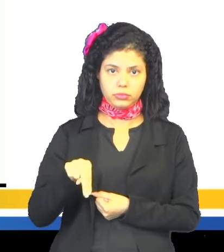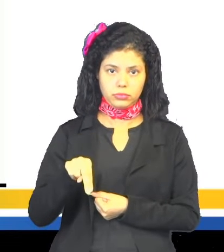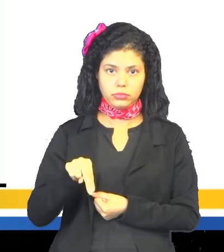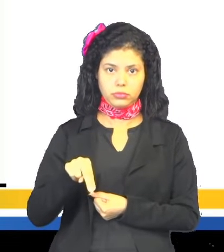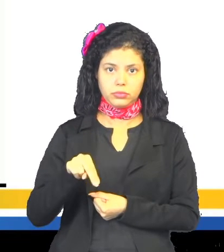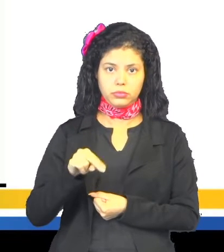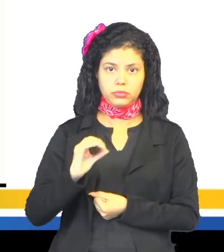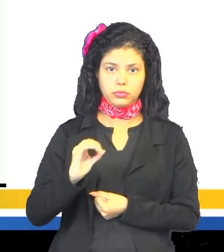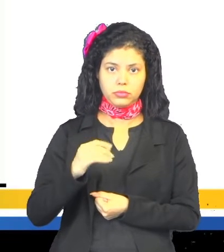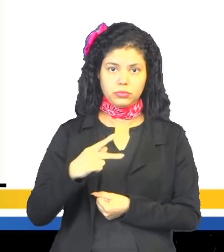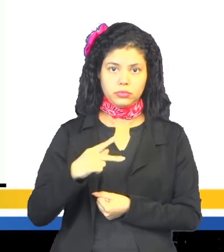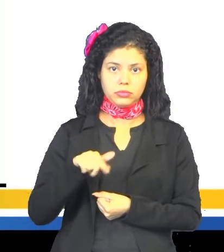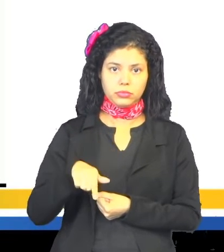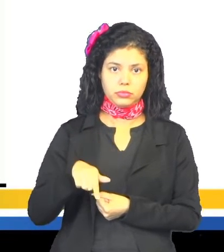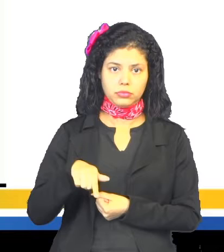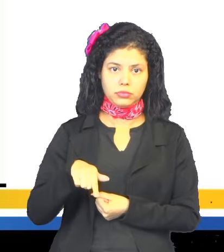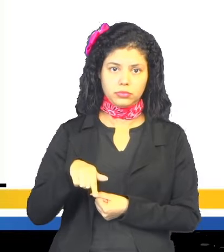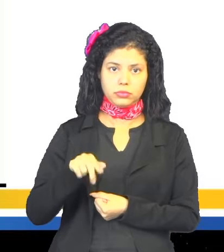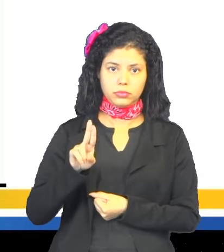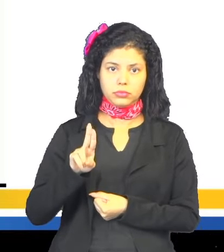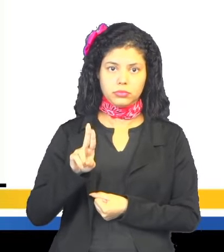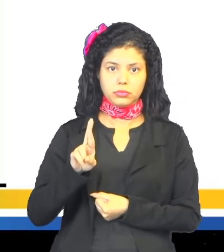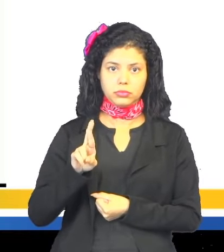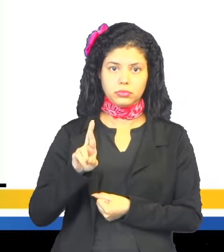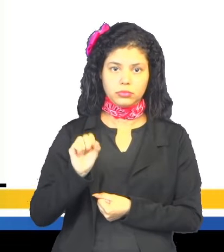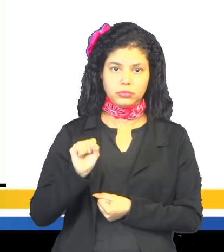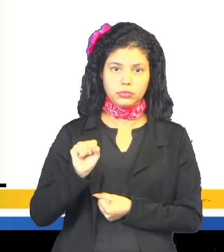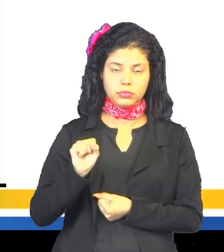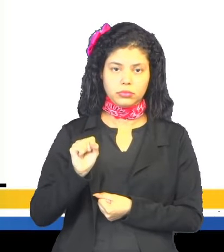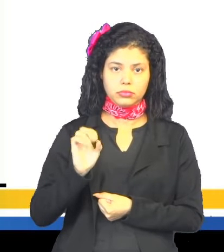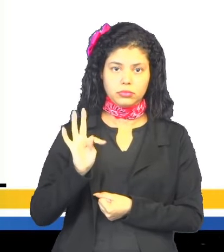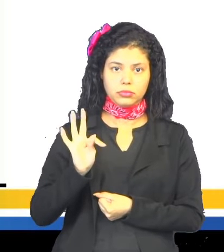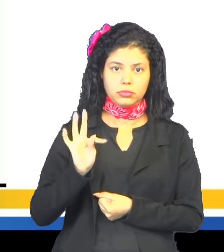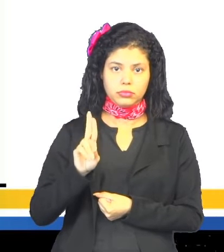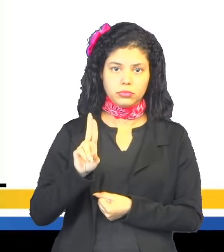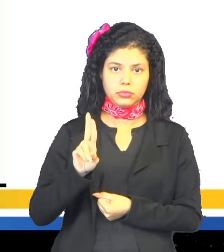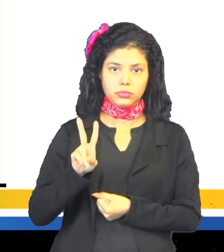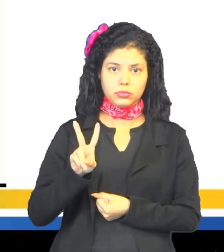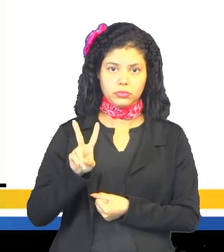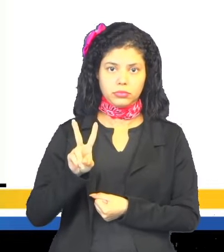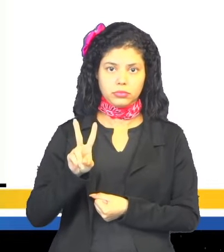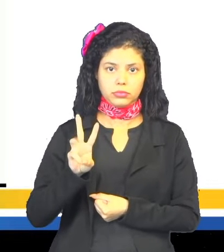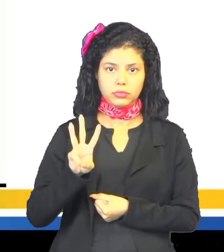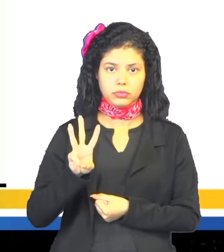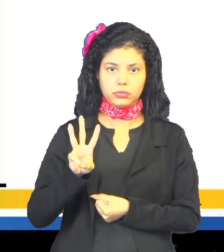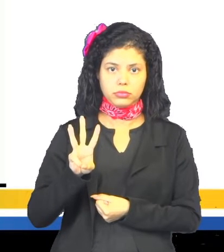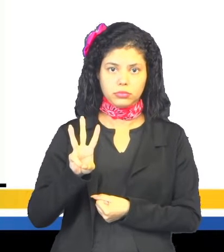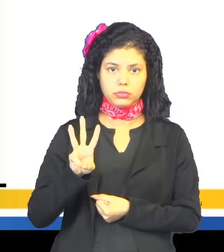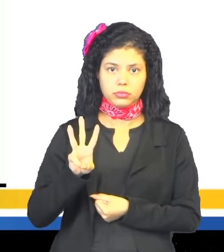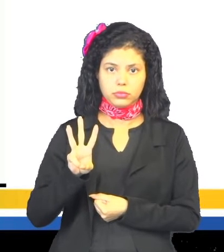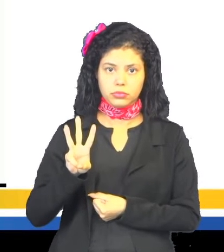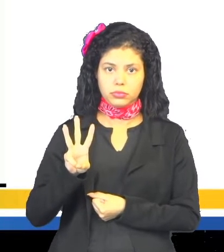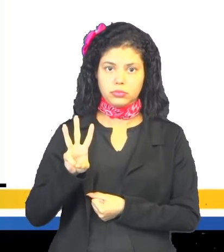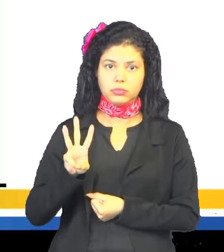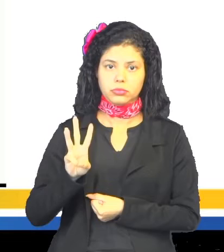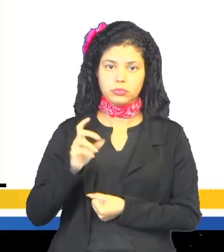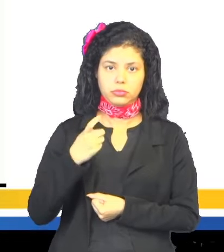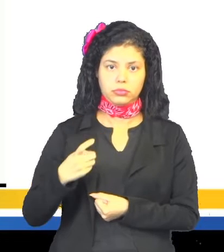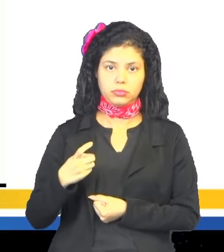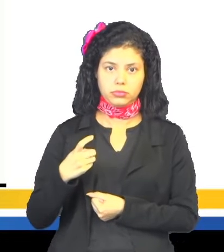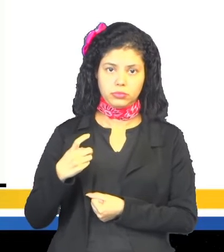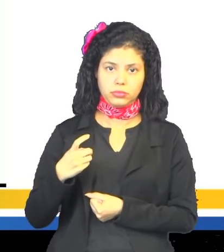a n o p q r s t u v Dolly